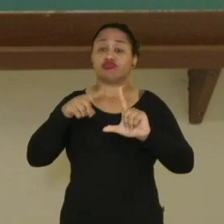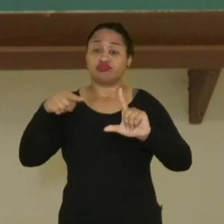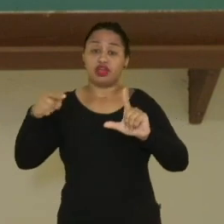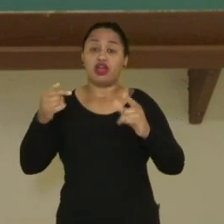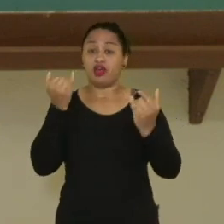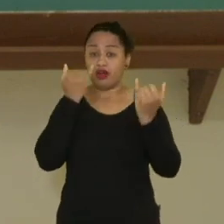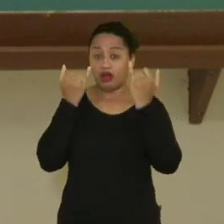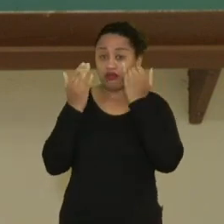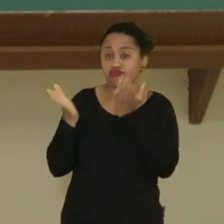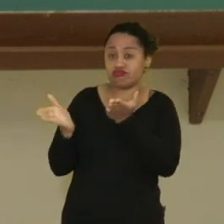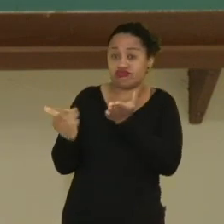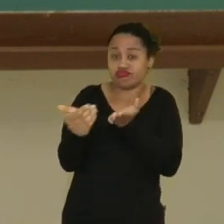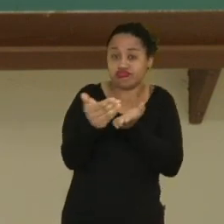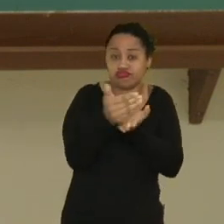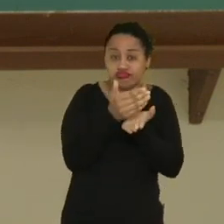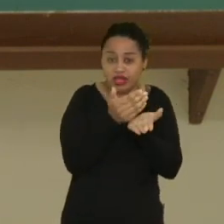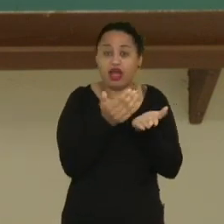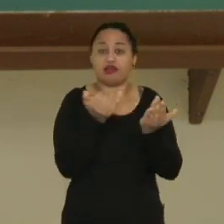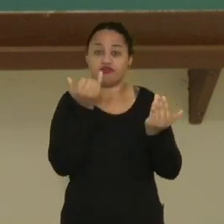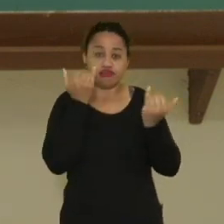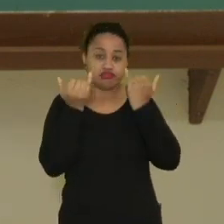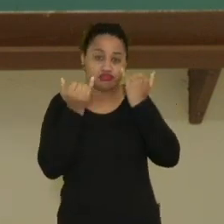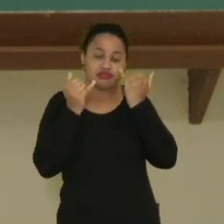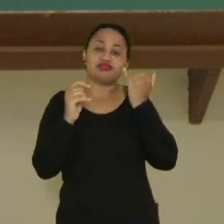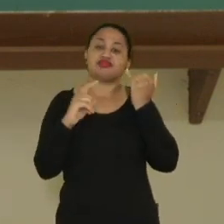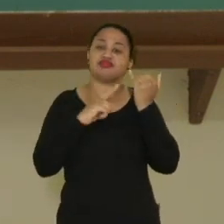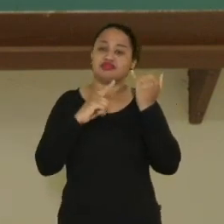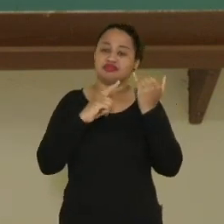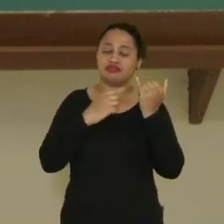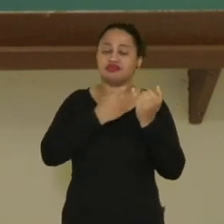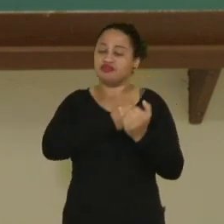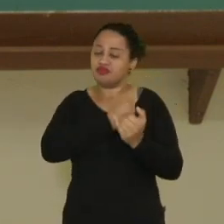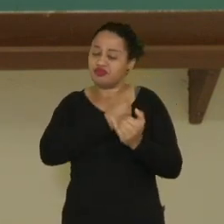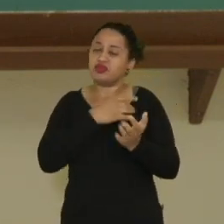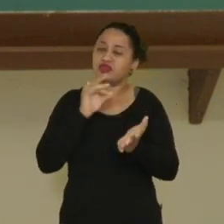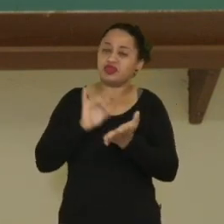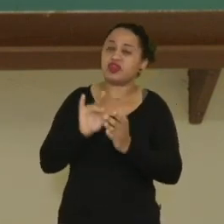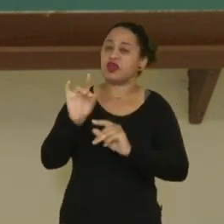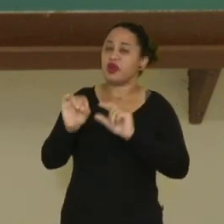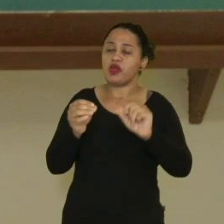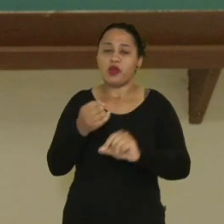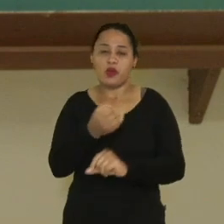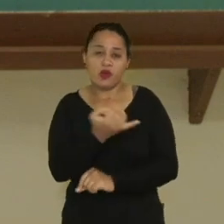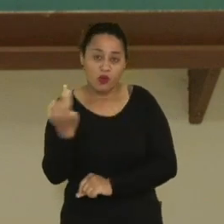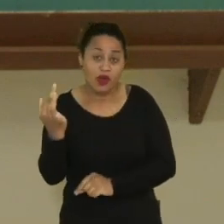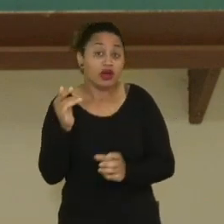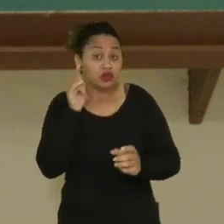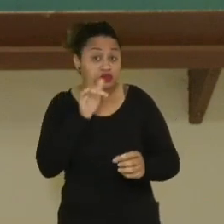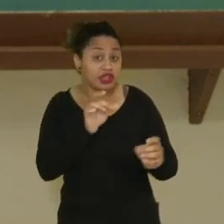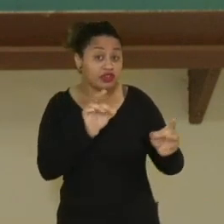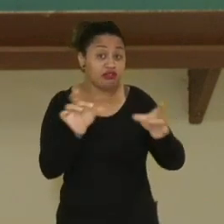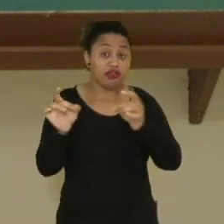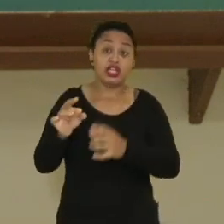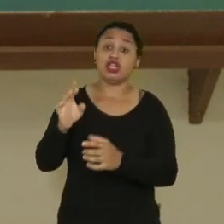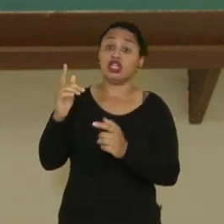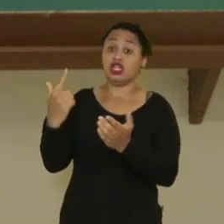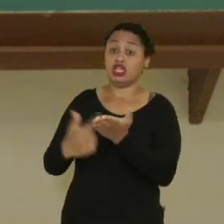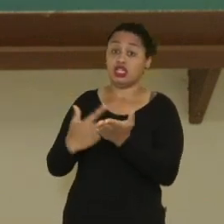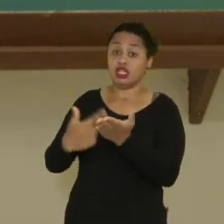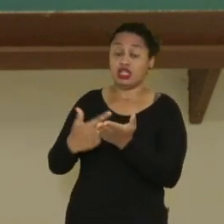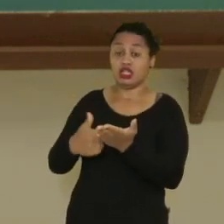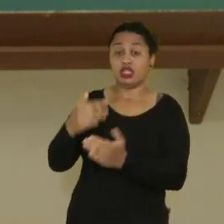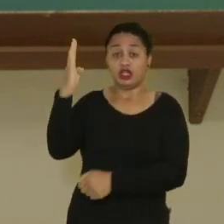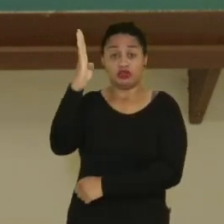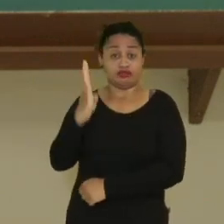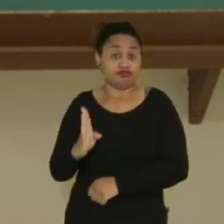informando dados verossímeis, verdadeiros, a respeito do quanto se vende livros no Brasil, por exemplo.